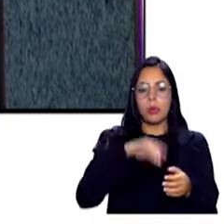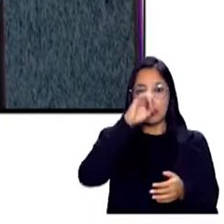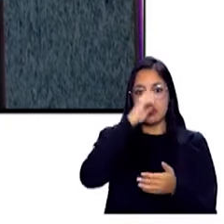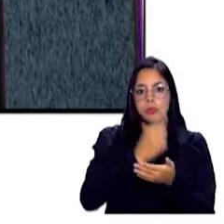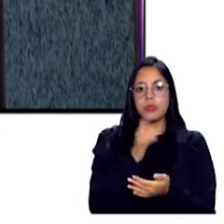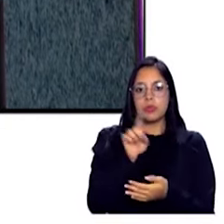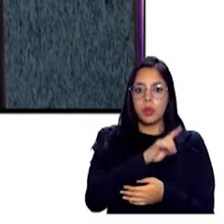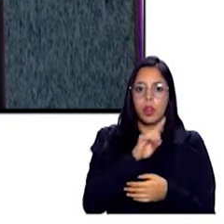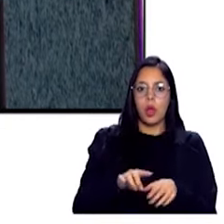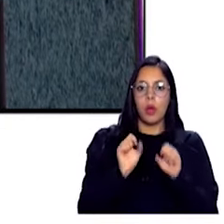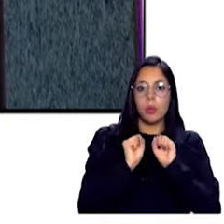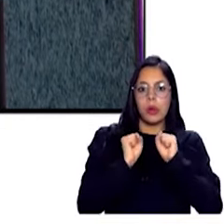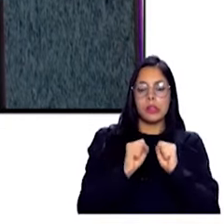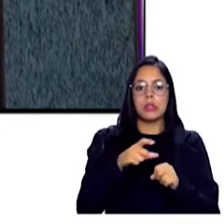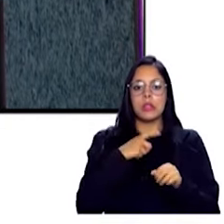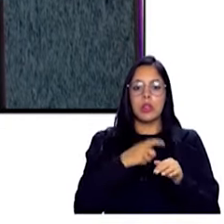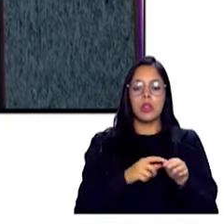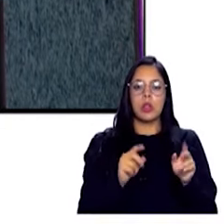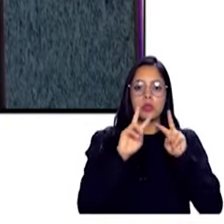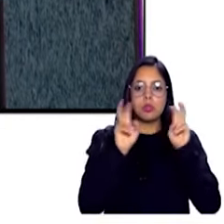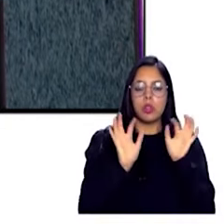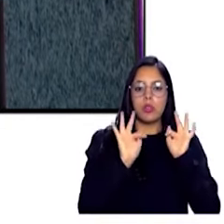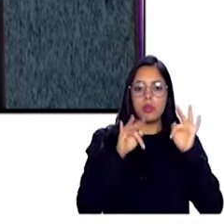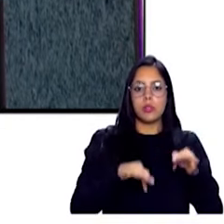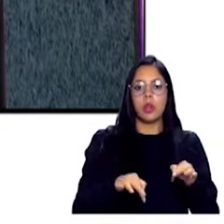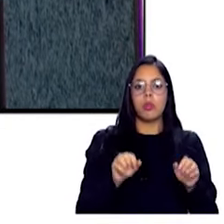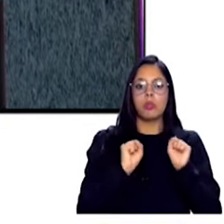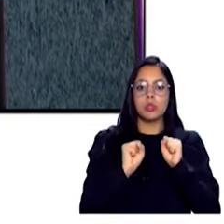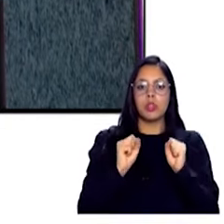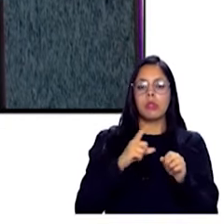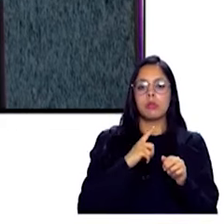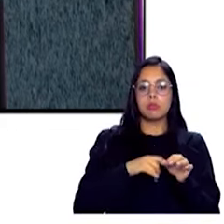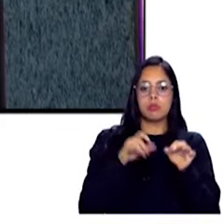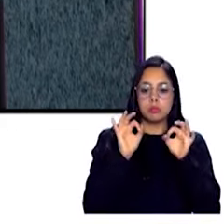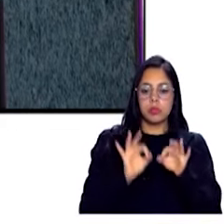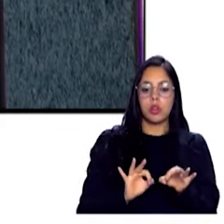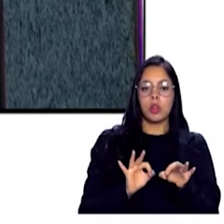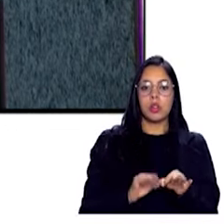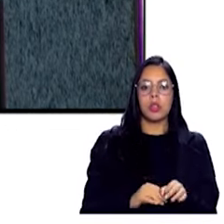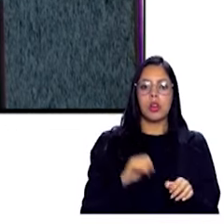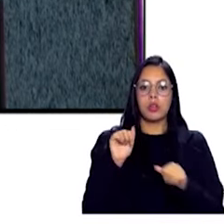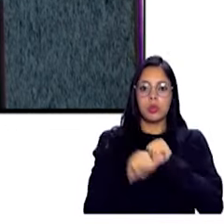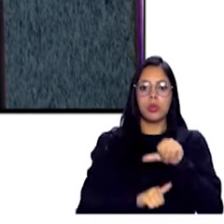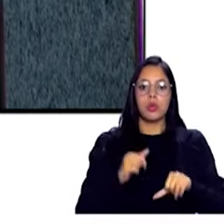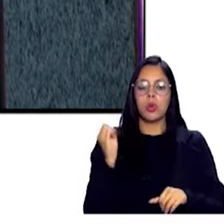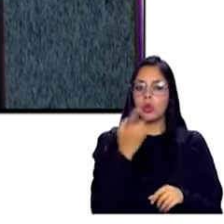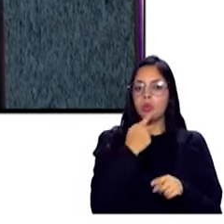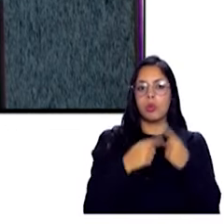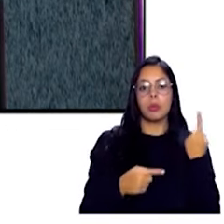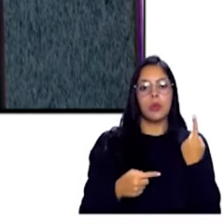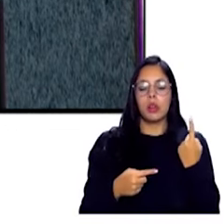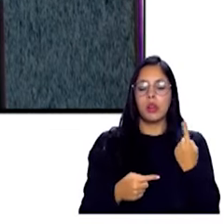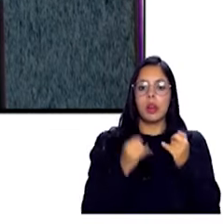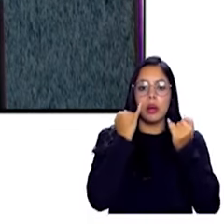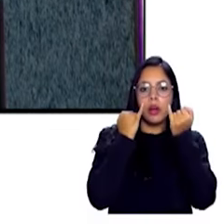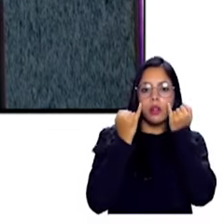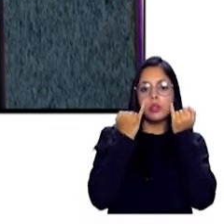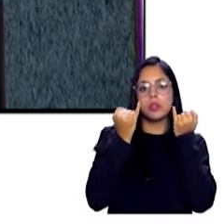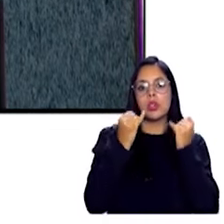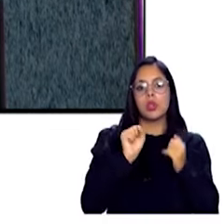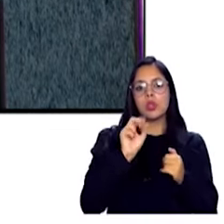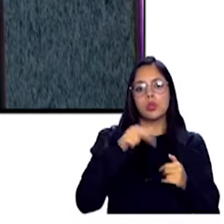praticamente finais que as garantias da reforma não se aplicariam à instrução sumária essa